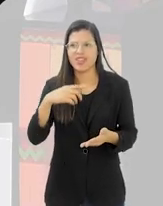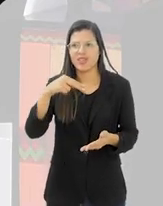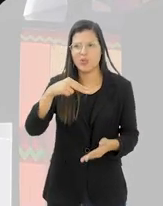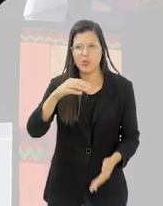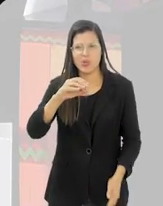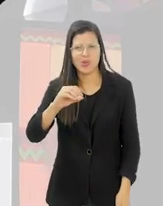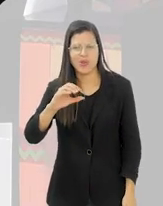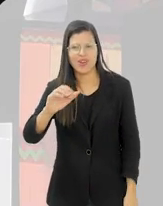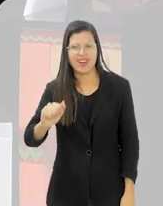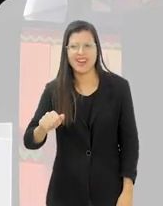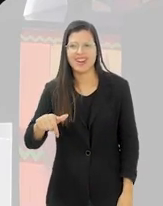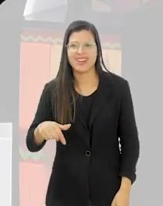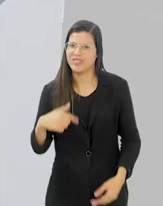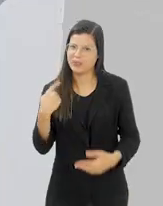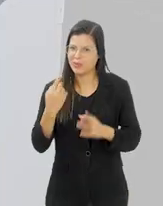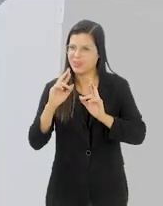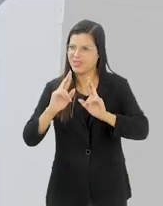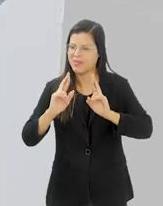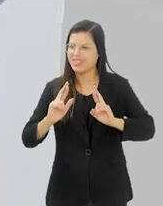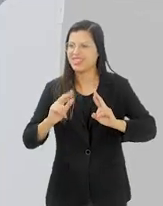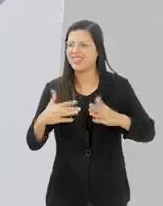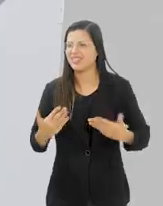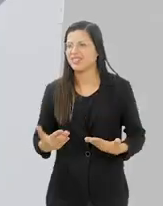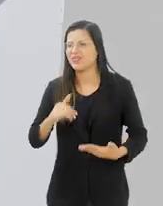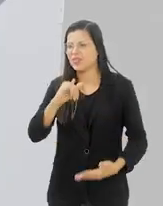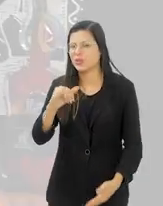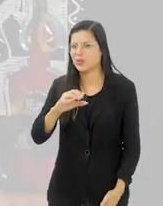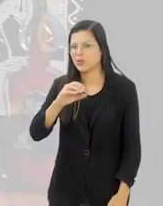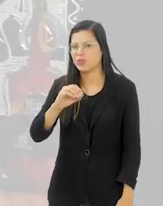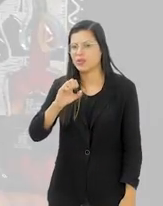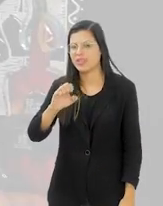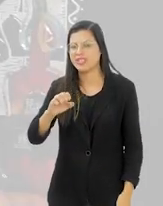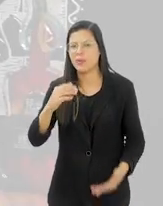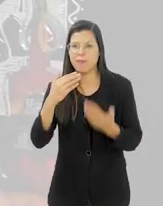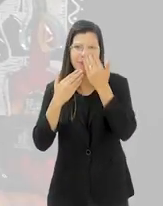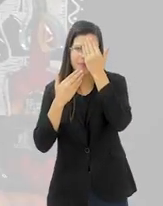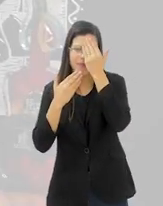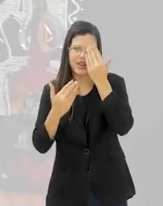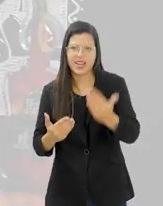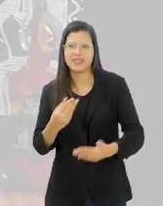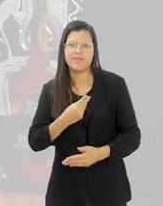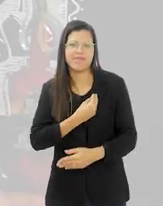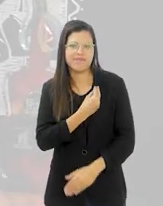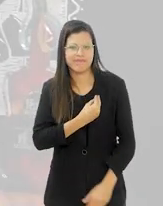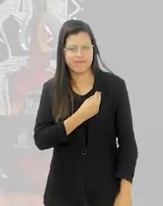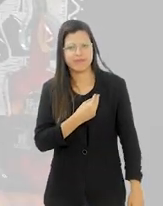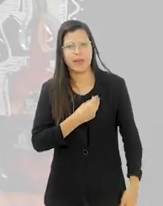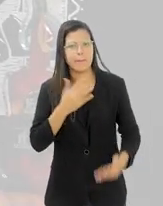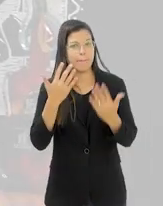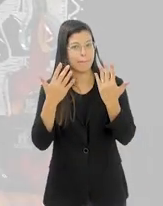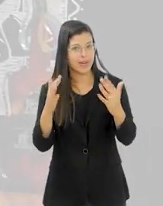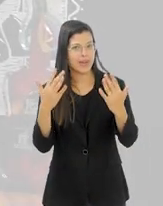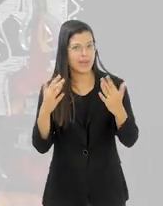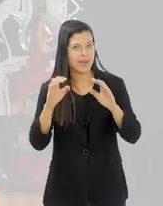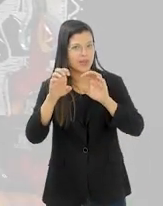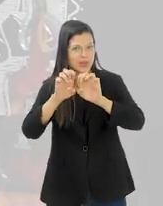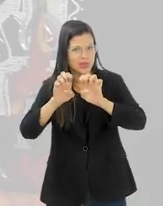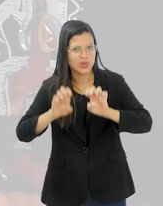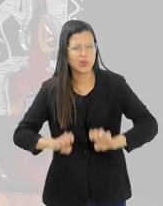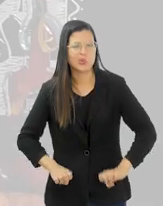agora do Noca. Estamos na expectativa. Antônio, muito obrigado pela tua presença. Parabéns